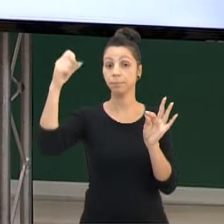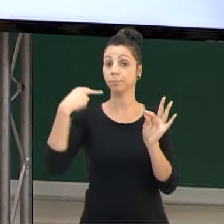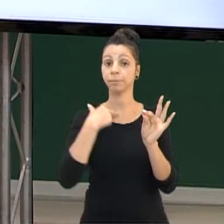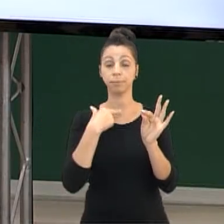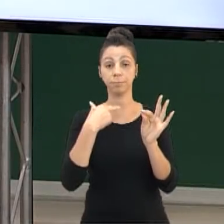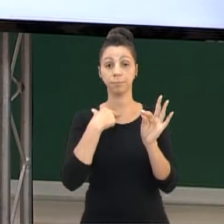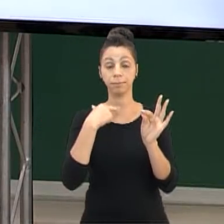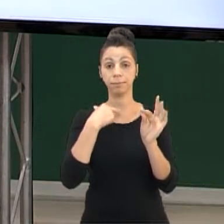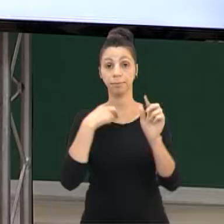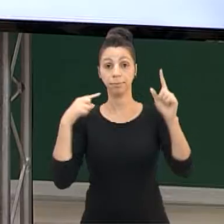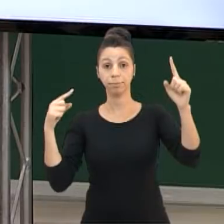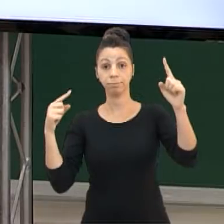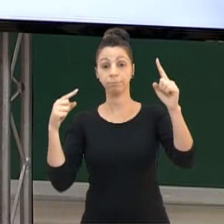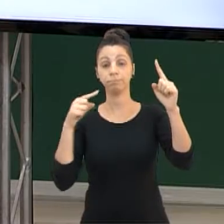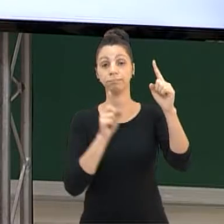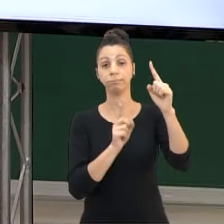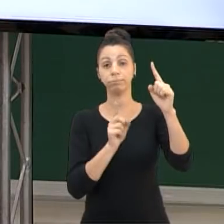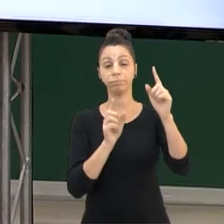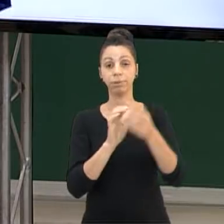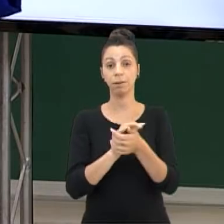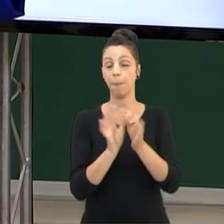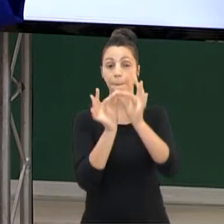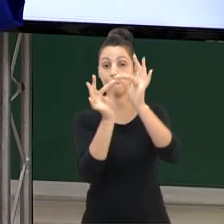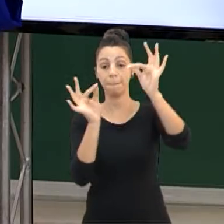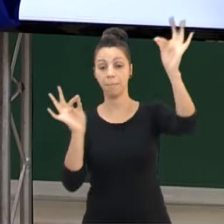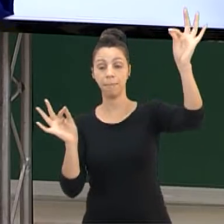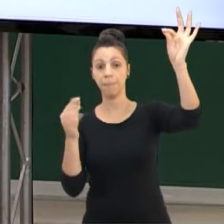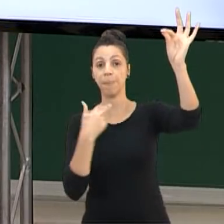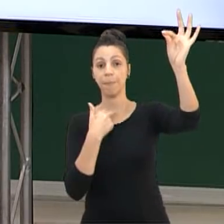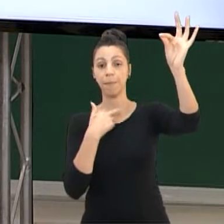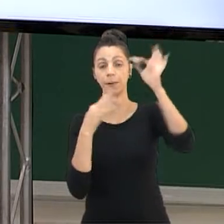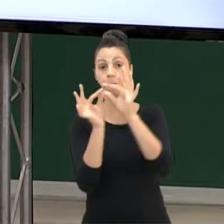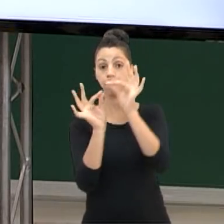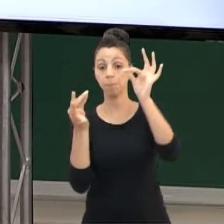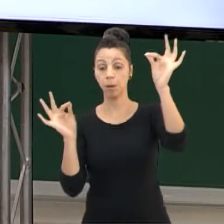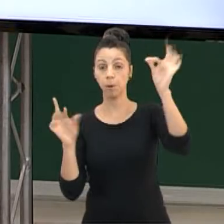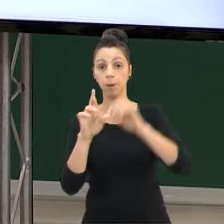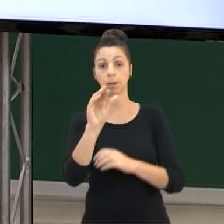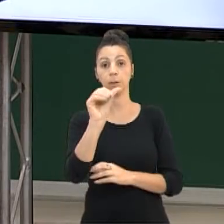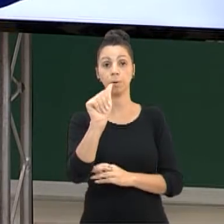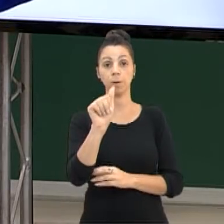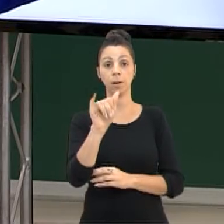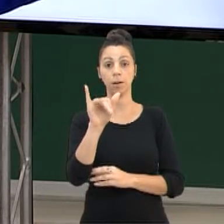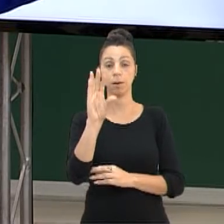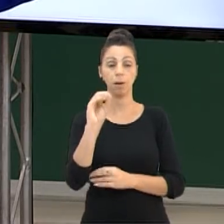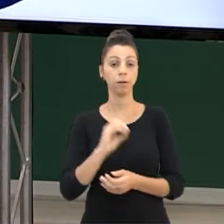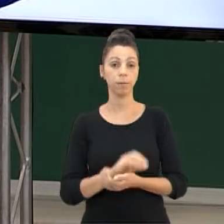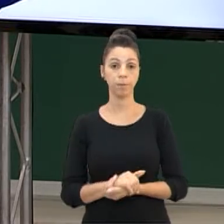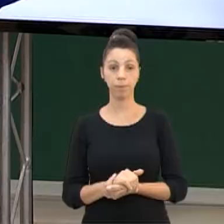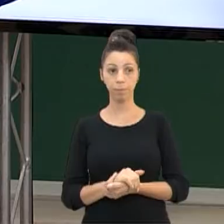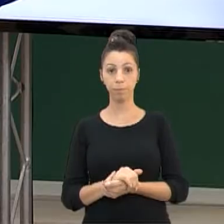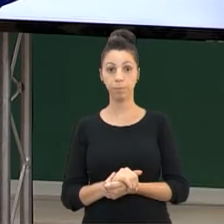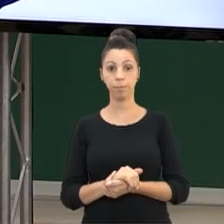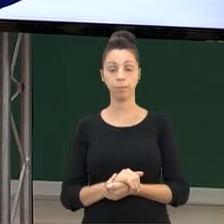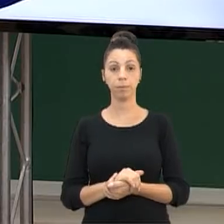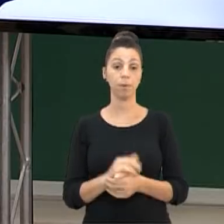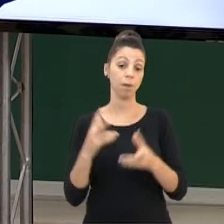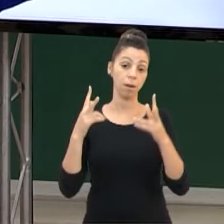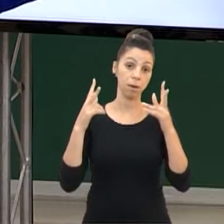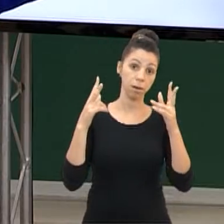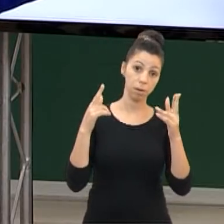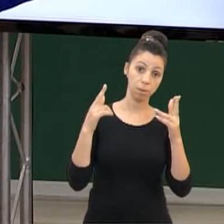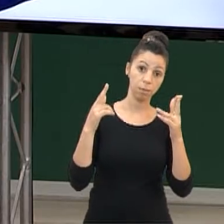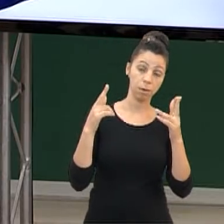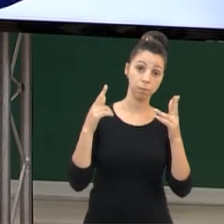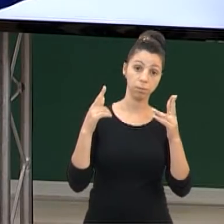poderá aumentar, né, ser maior que o nosso raio. Se for maior que o raio, ou ela se torna igual ao raio, ela